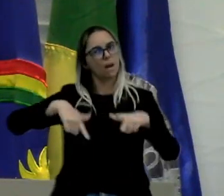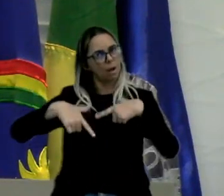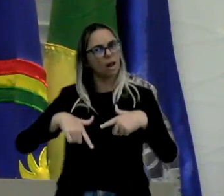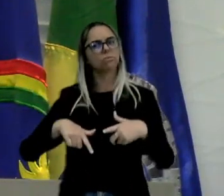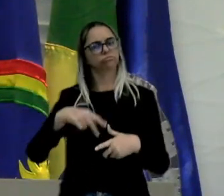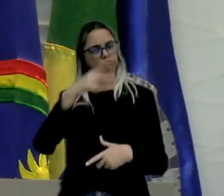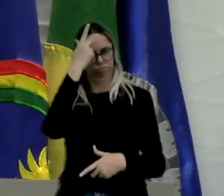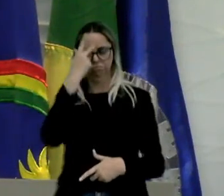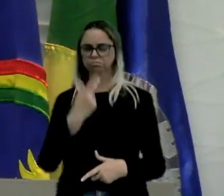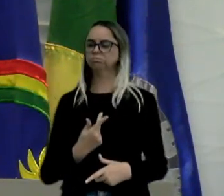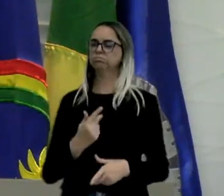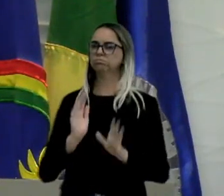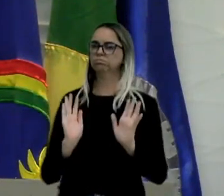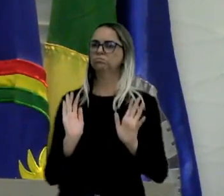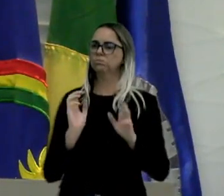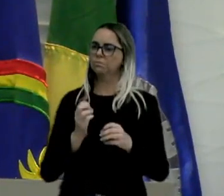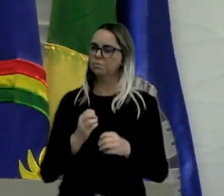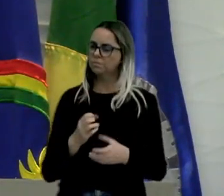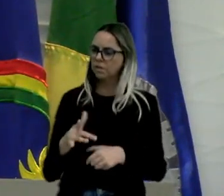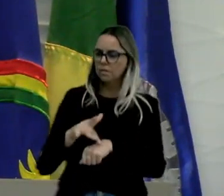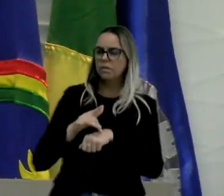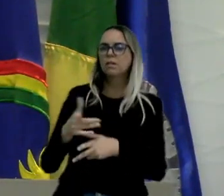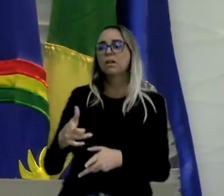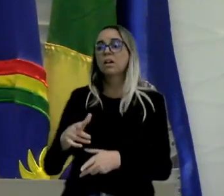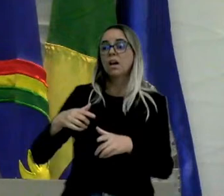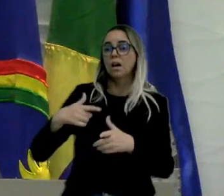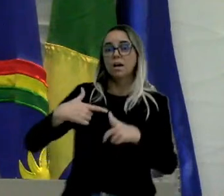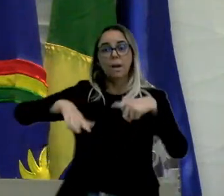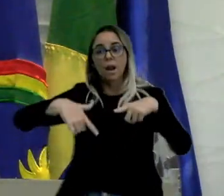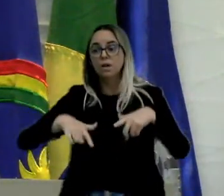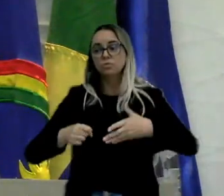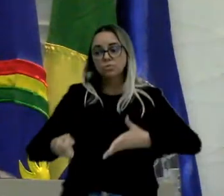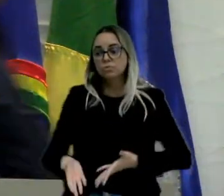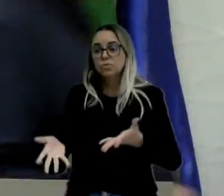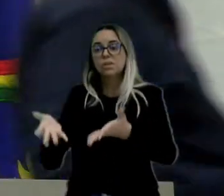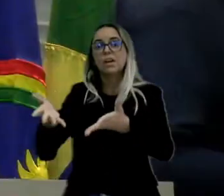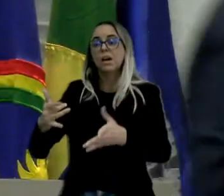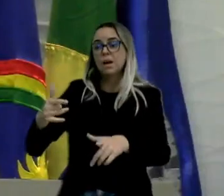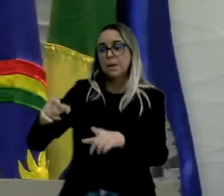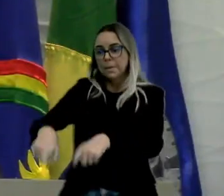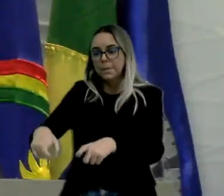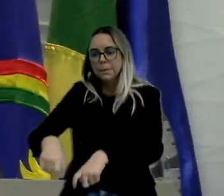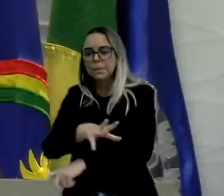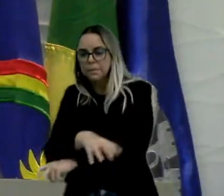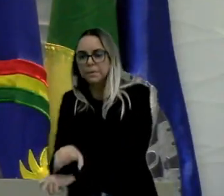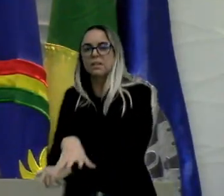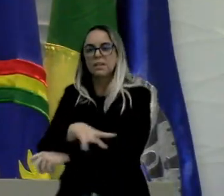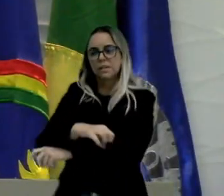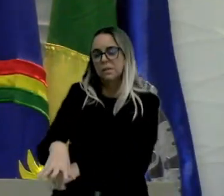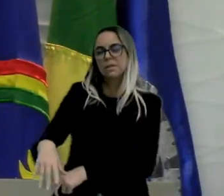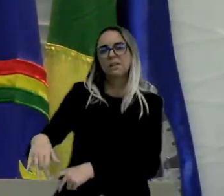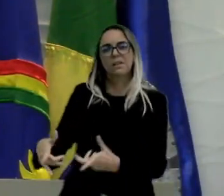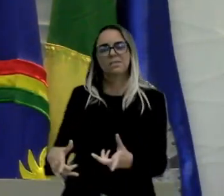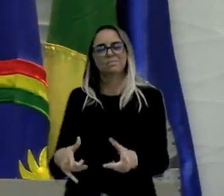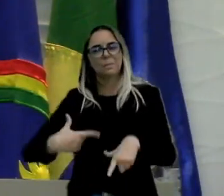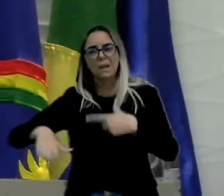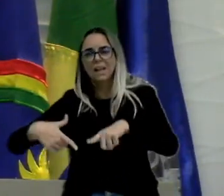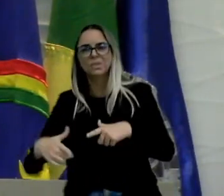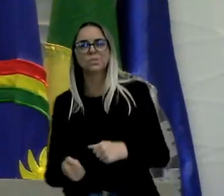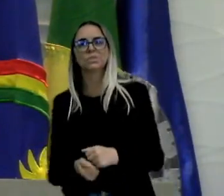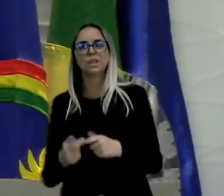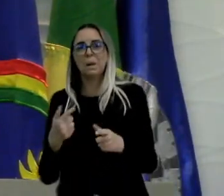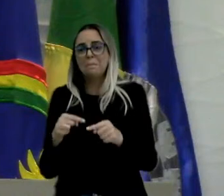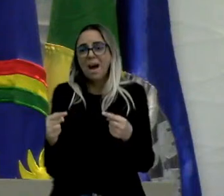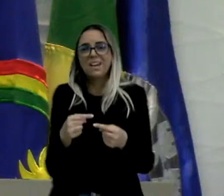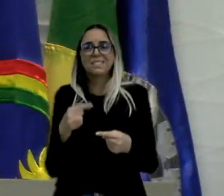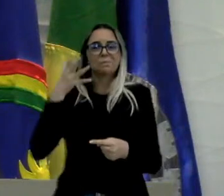feito arando Terra limpando aúde colhendo a palha mas não tentam coibir falando que